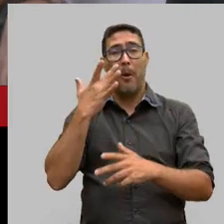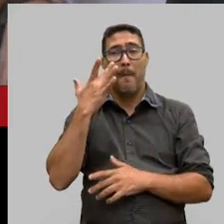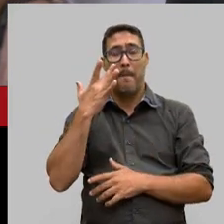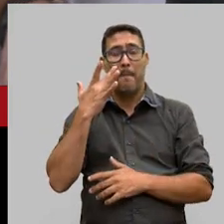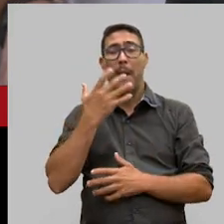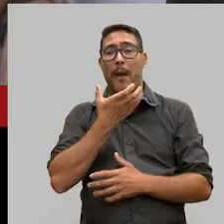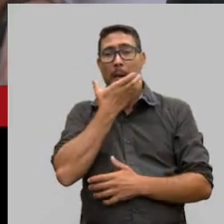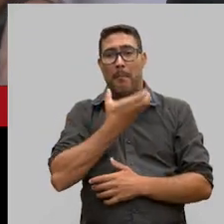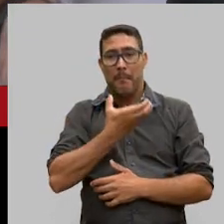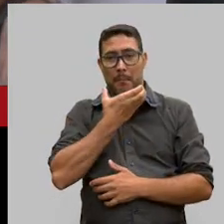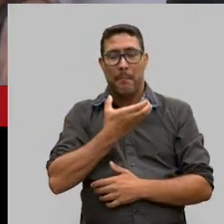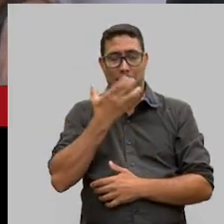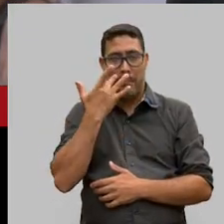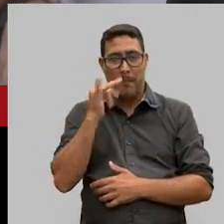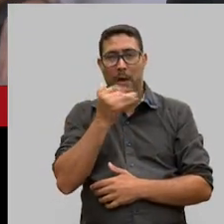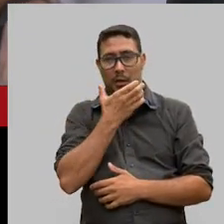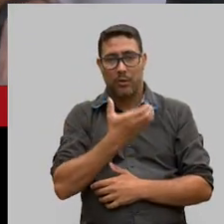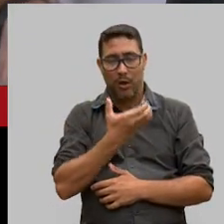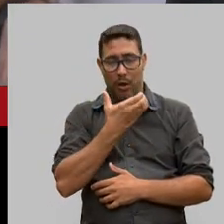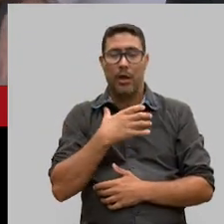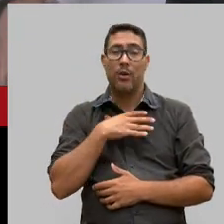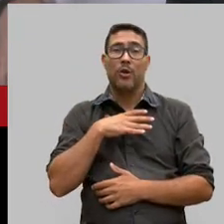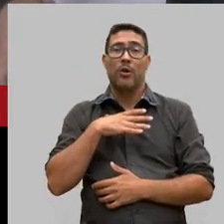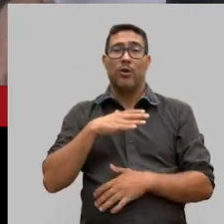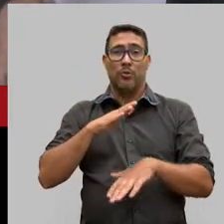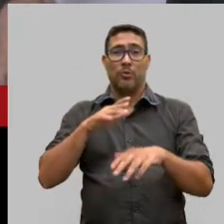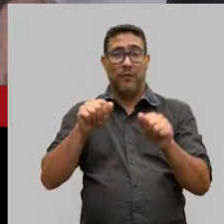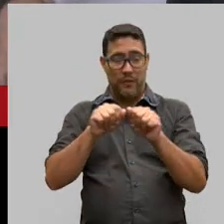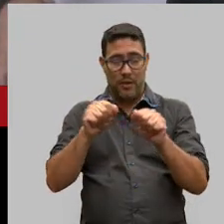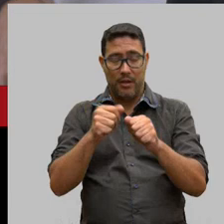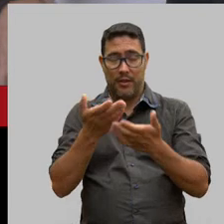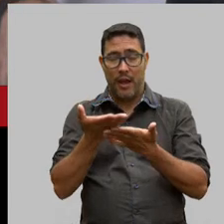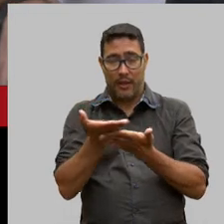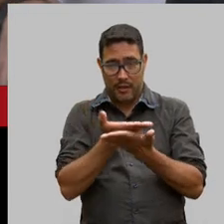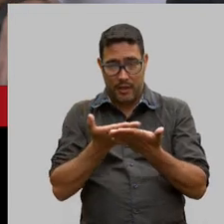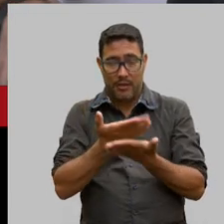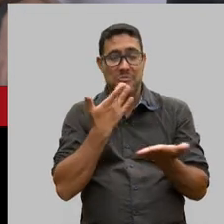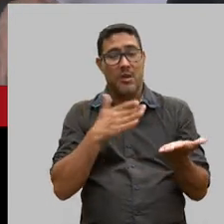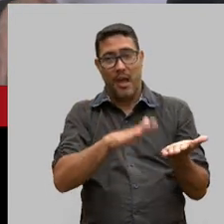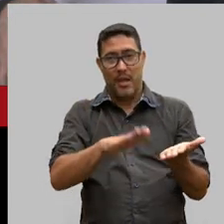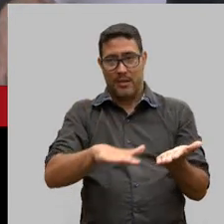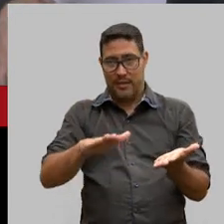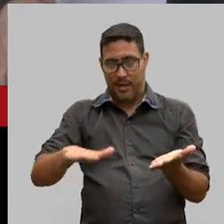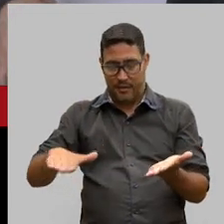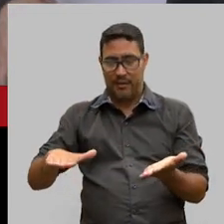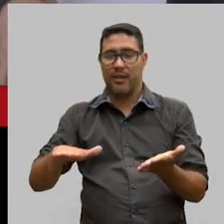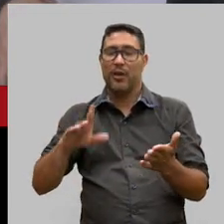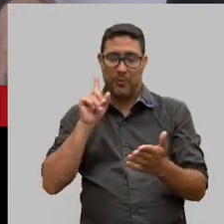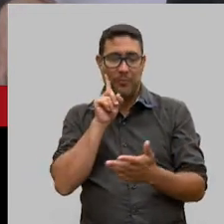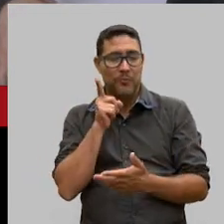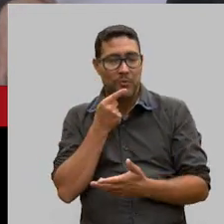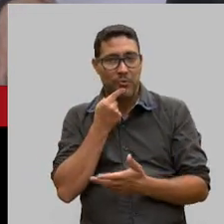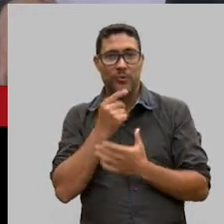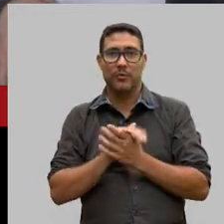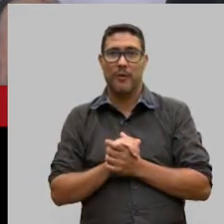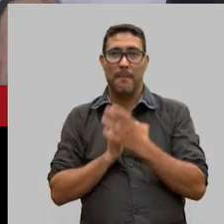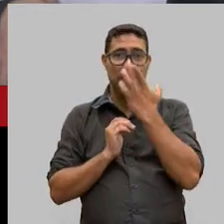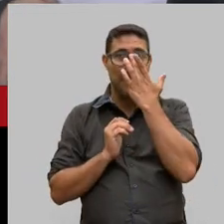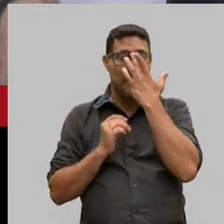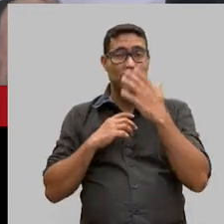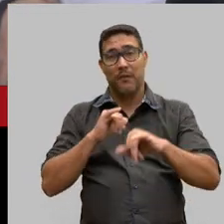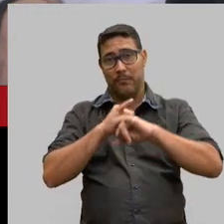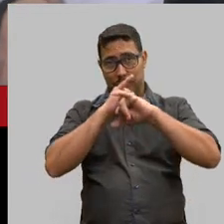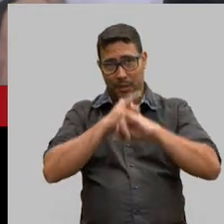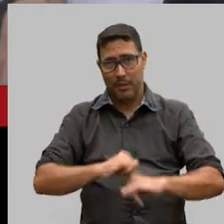crianças diferente do que o convencional E além disso eh isso teve uma repercussão Nacional